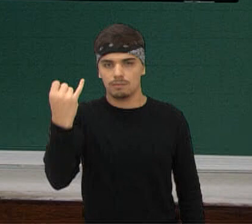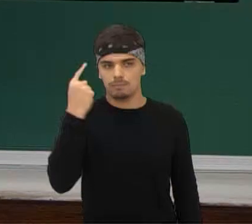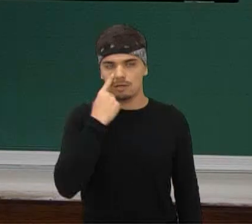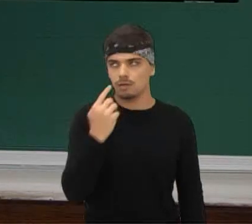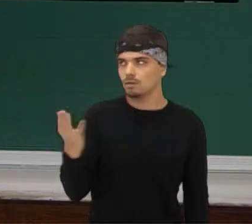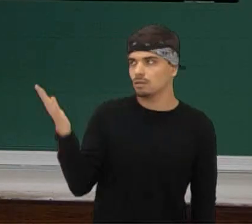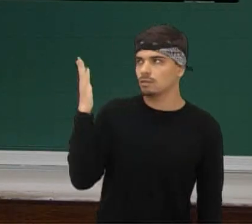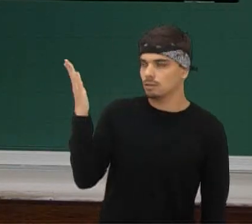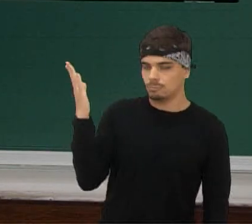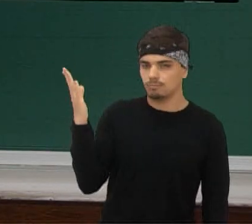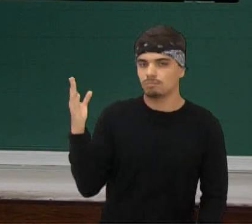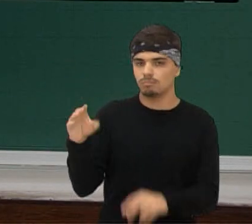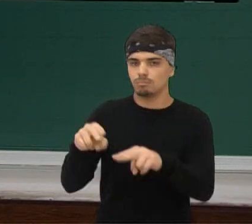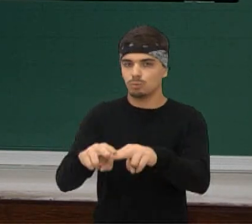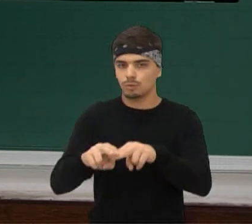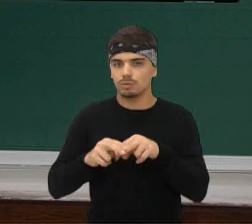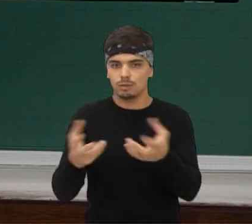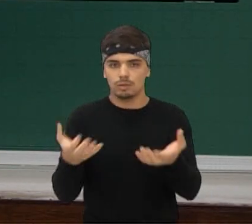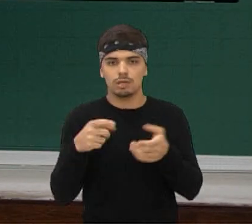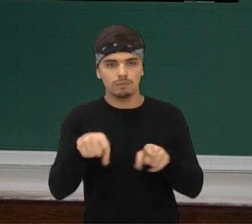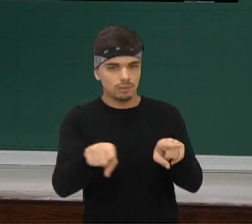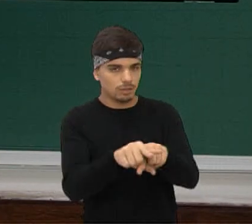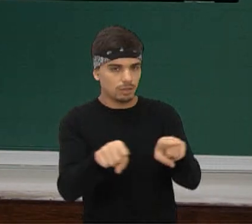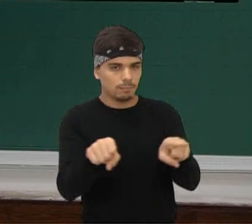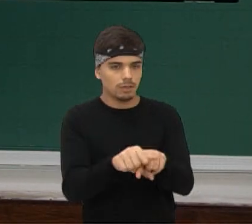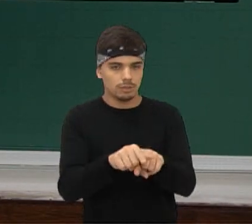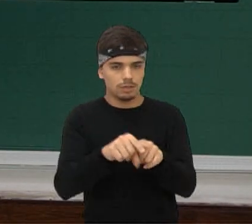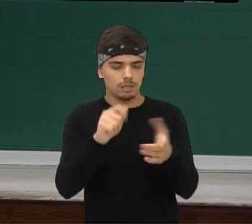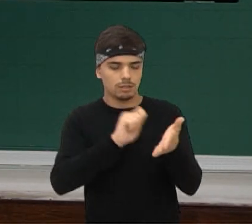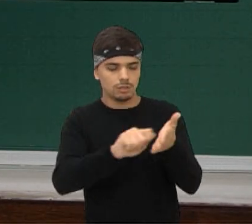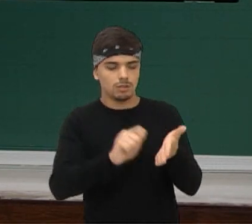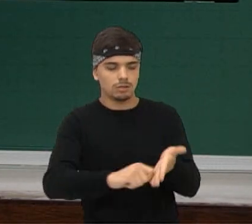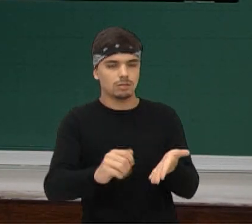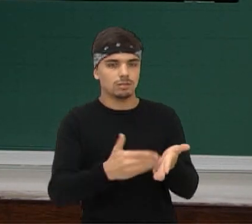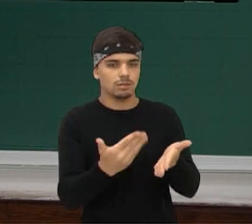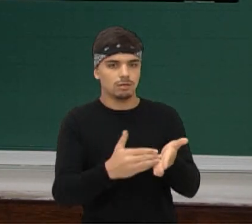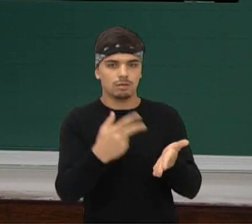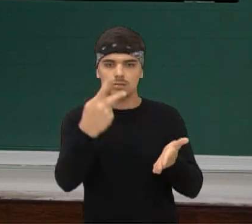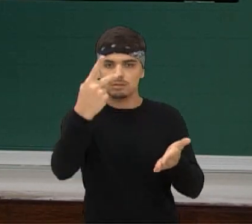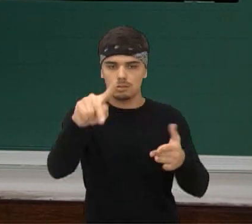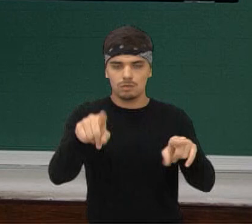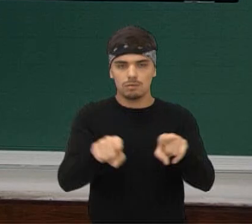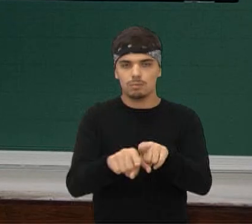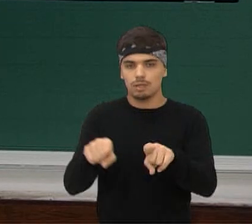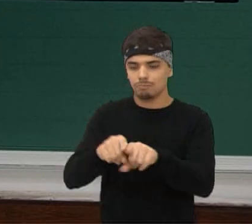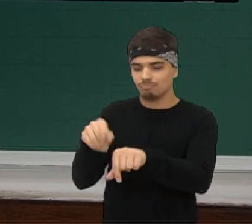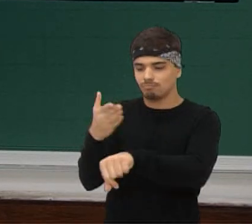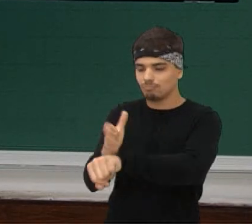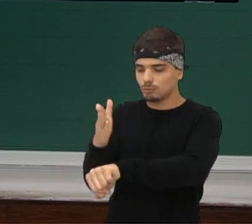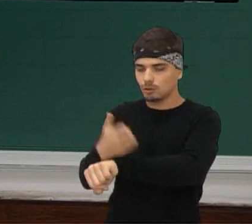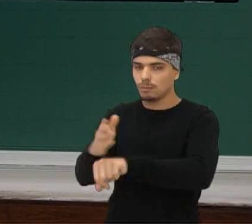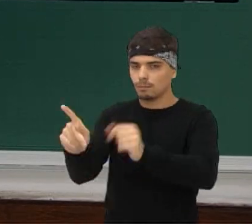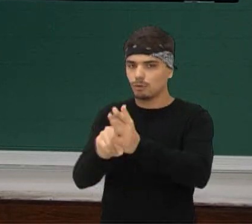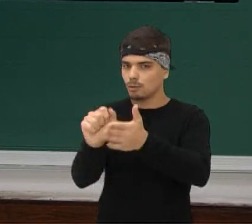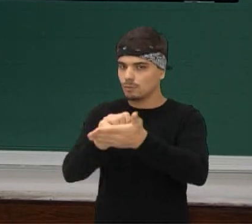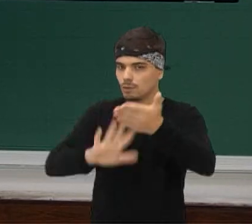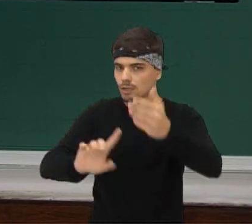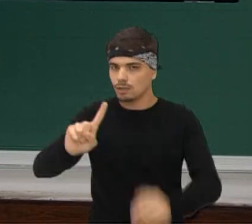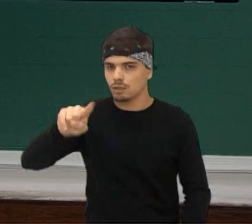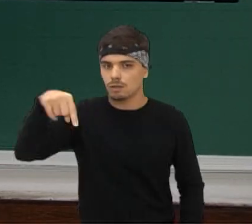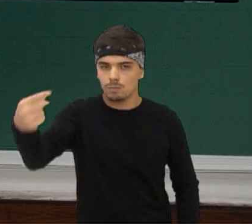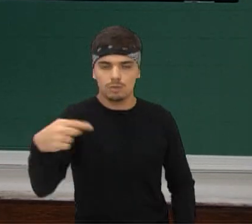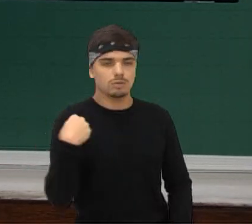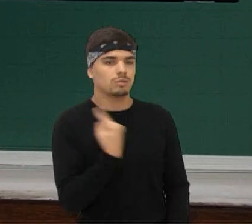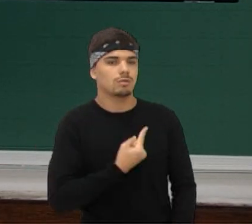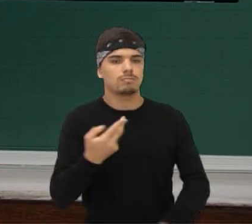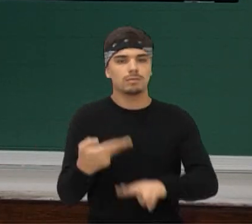é super importante. Então, eu quero também que você anote aí no seu caderno, porque na prática dos exercícios, nós